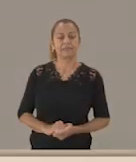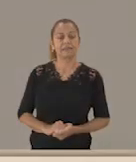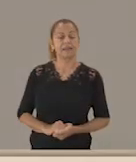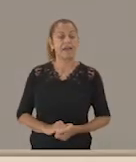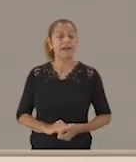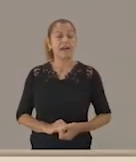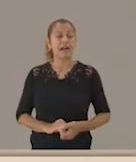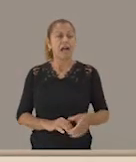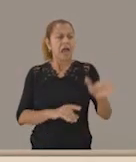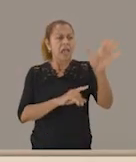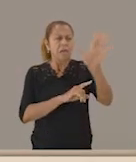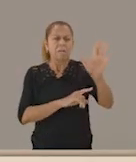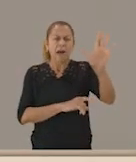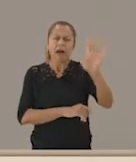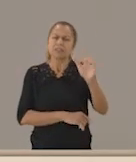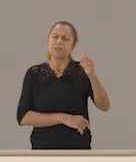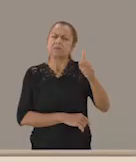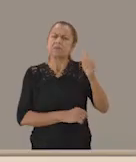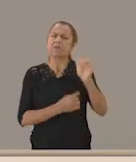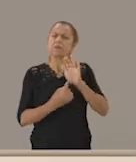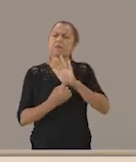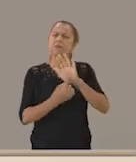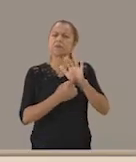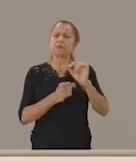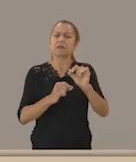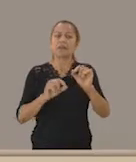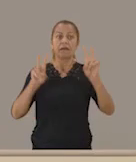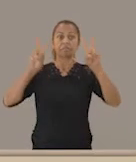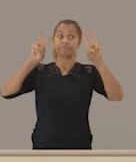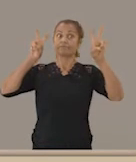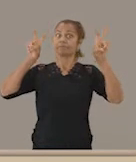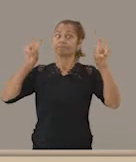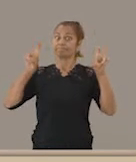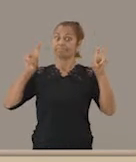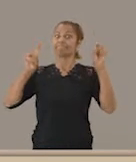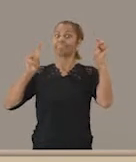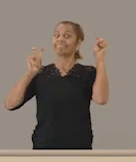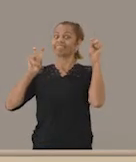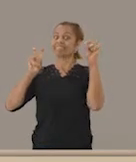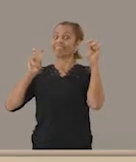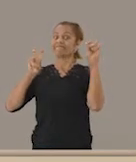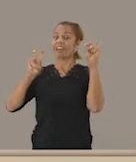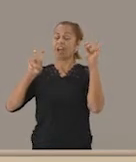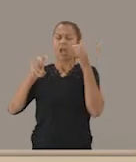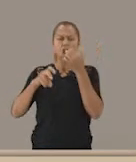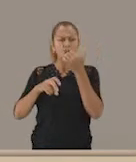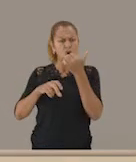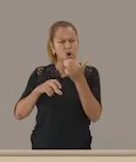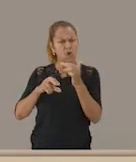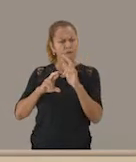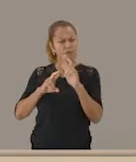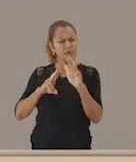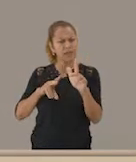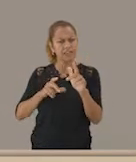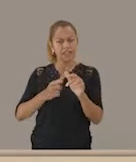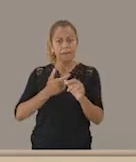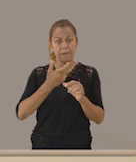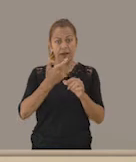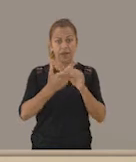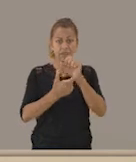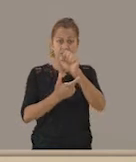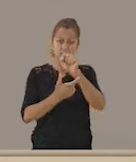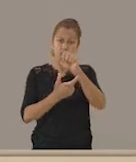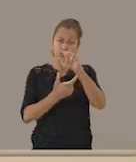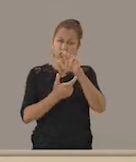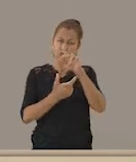Primeira, há apenas um destaque na manchete, usando cor diferente a palavra super, sem